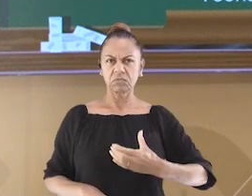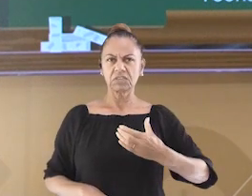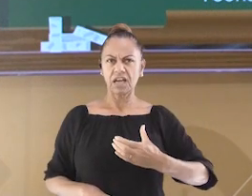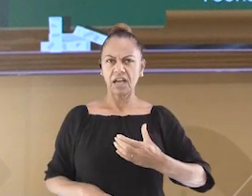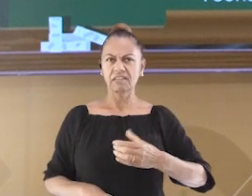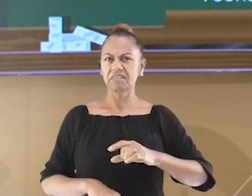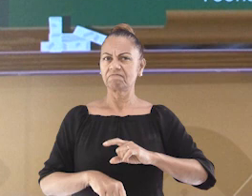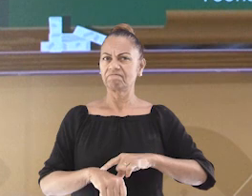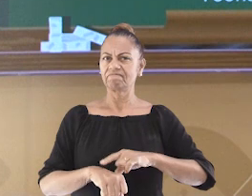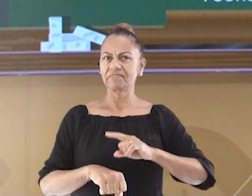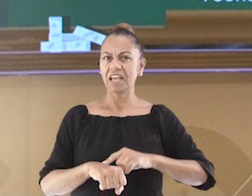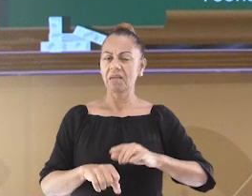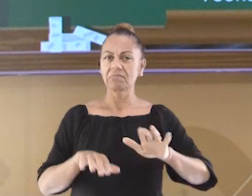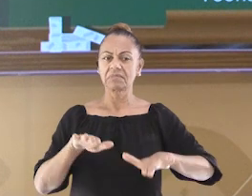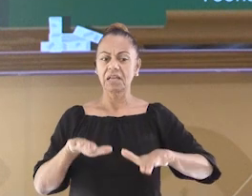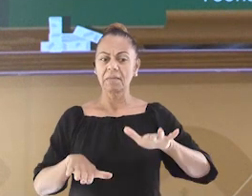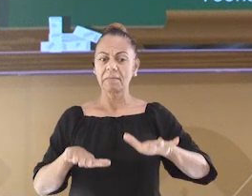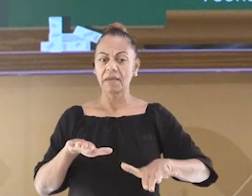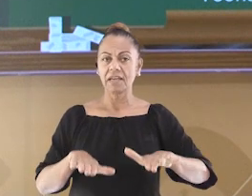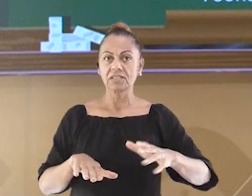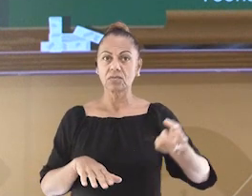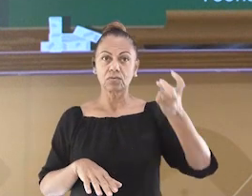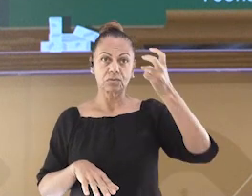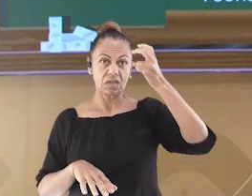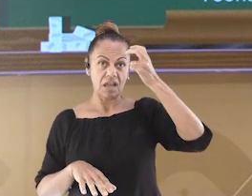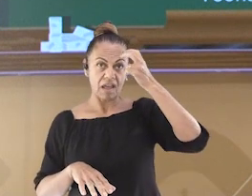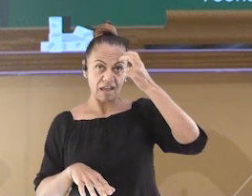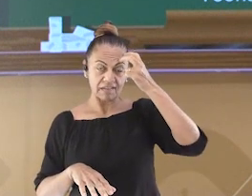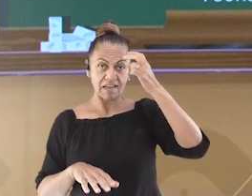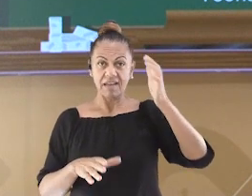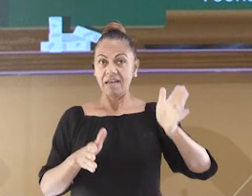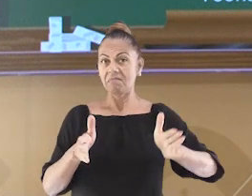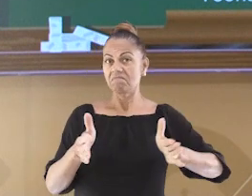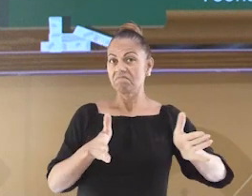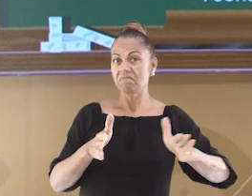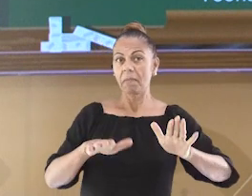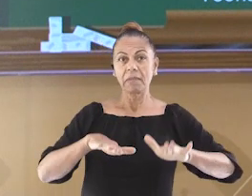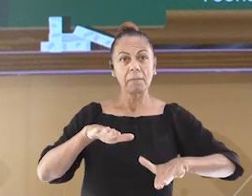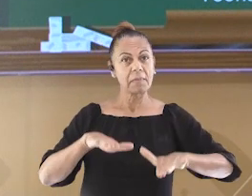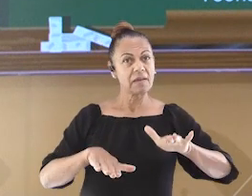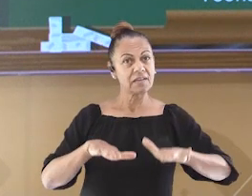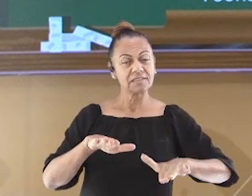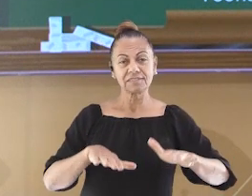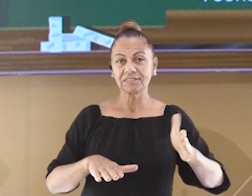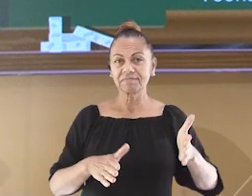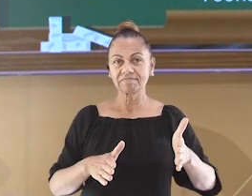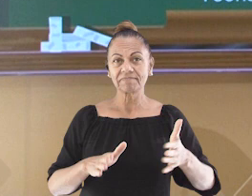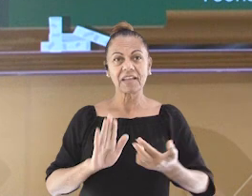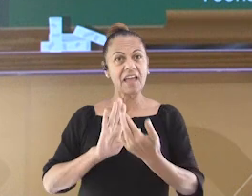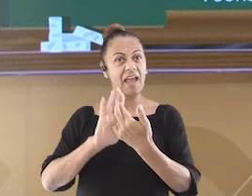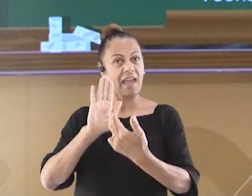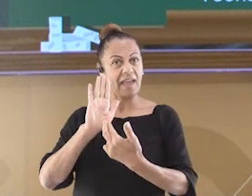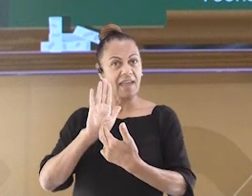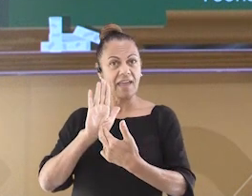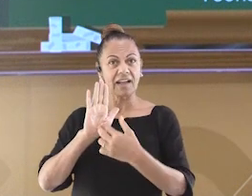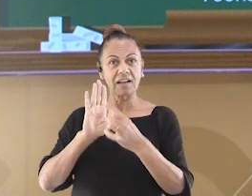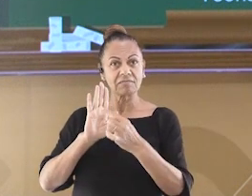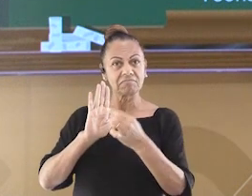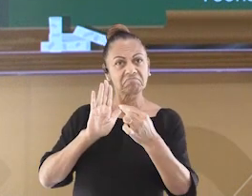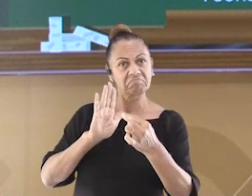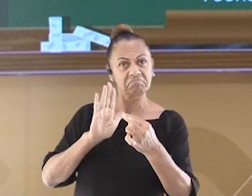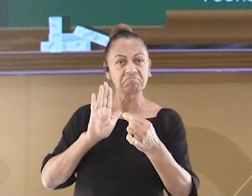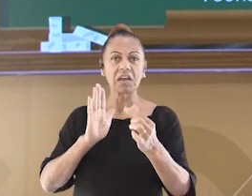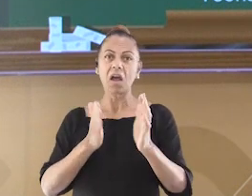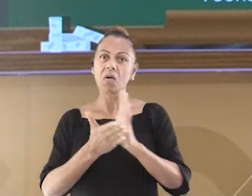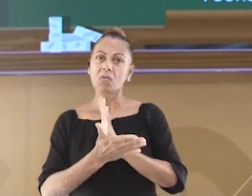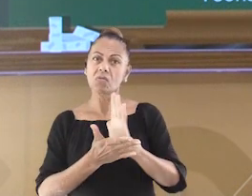ela é uma conduta, ela é temporária, ela é cultural, válida em determinados tempos e em determinada